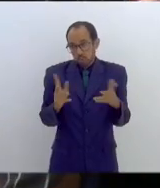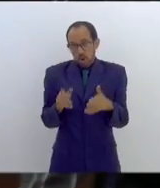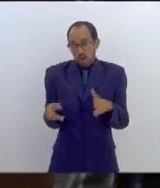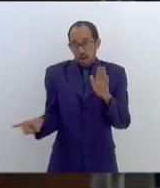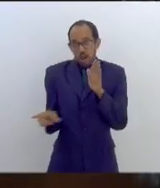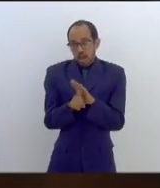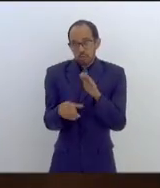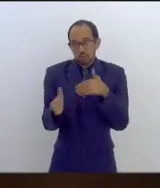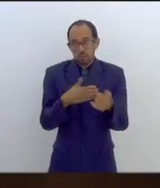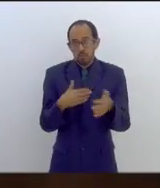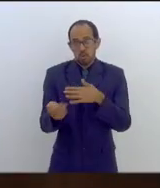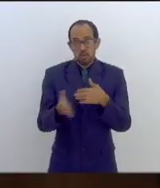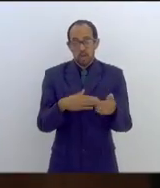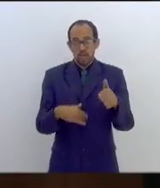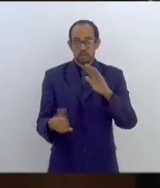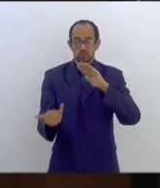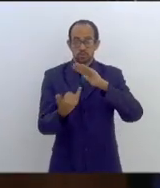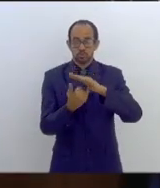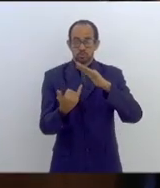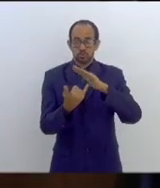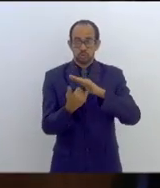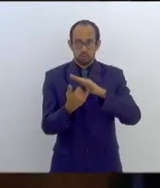institucional.